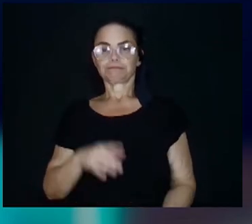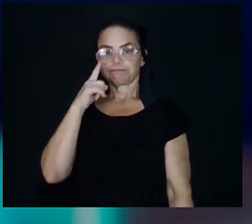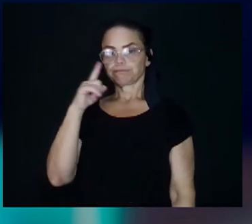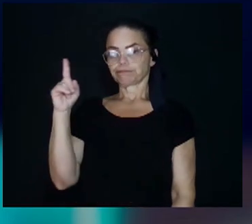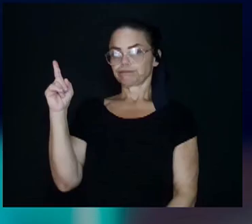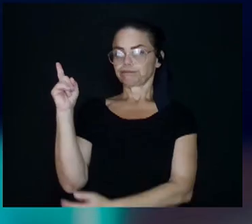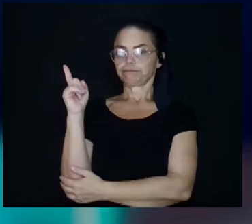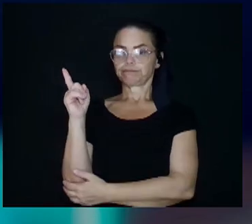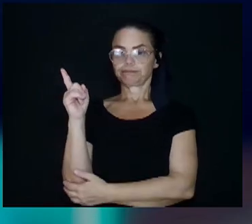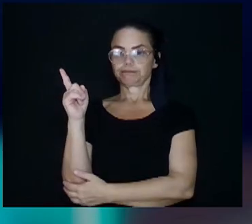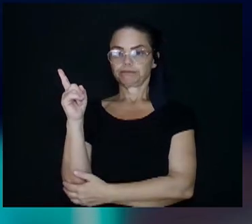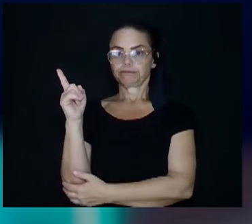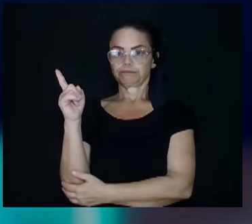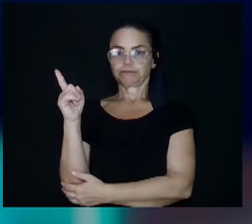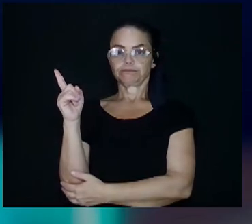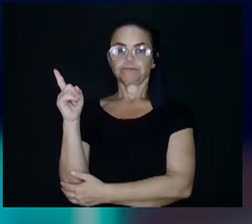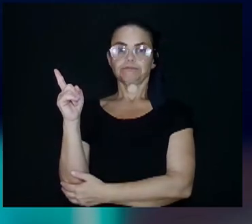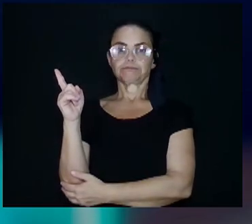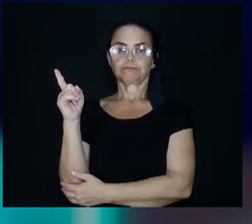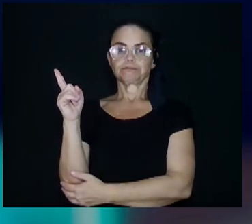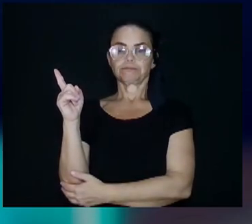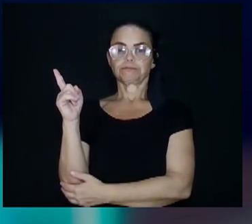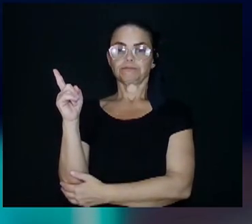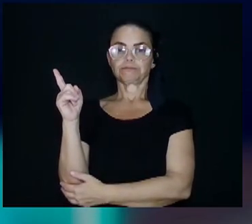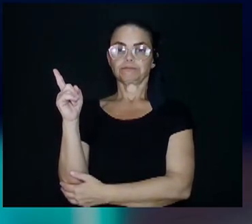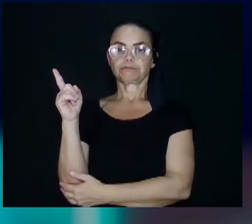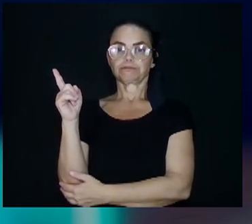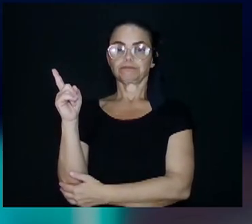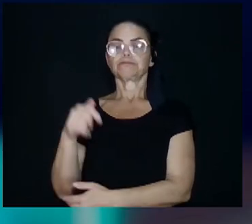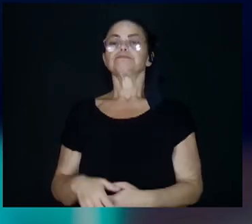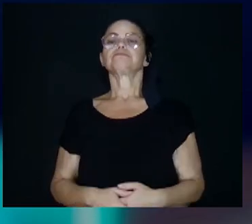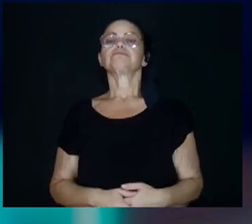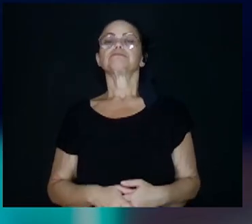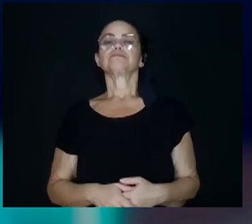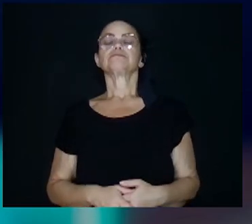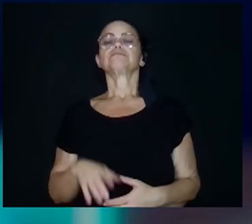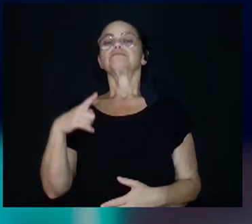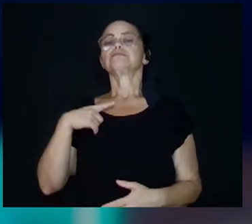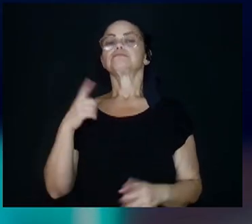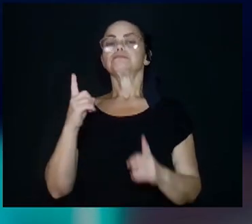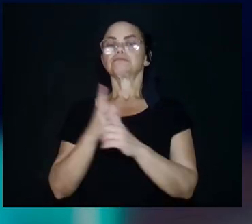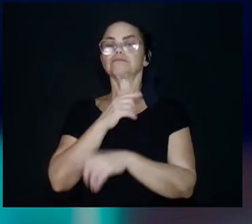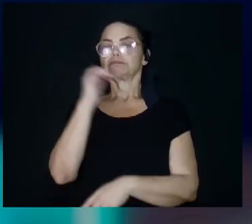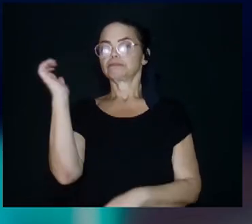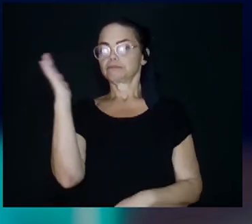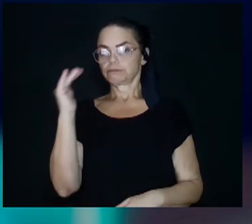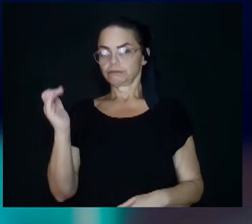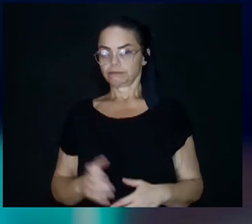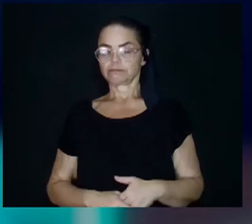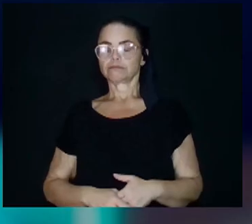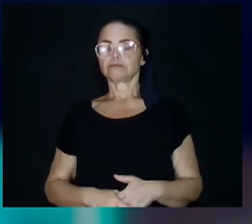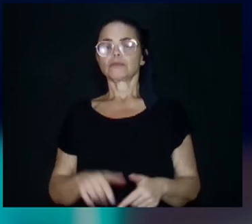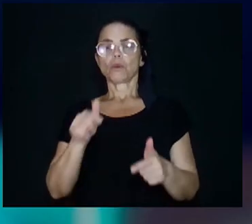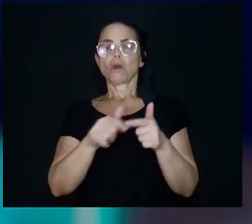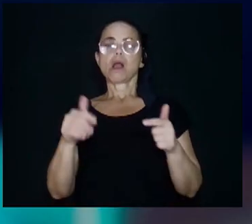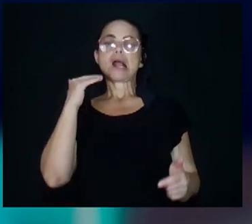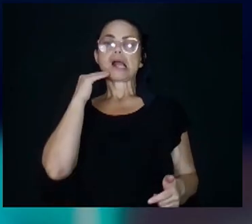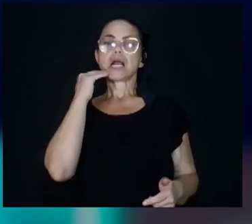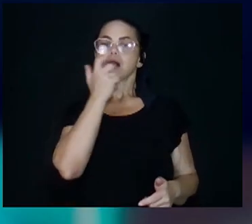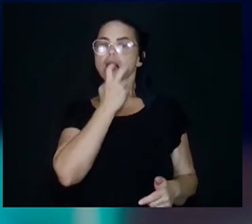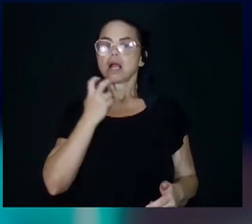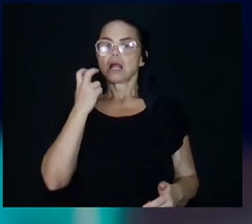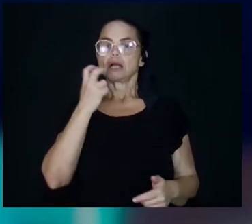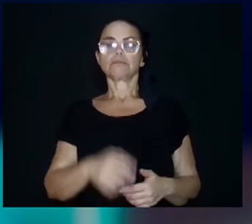Fazemos várias coisas, dentre as quais os encontros brasileiros de pessoas que gaguejam. Faremos o